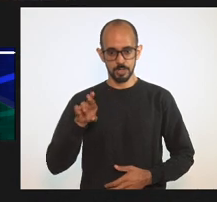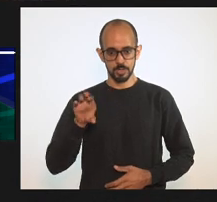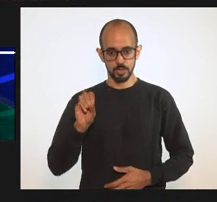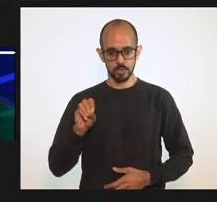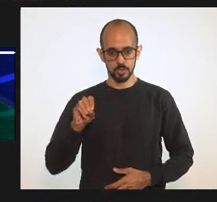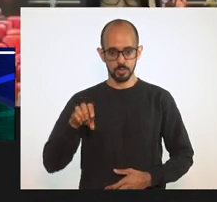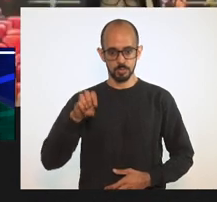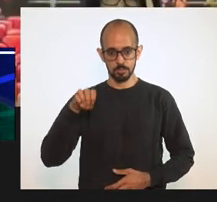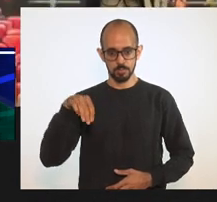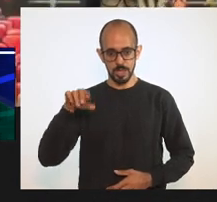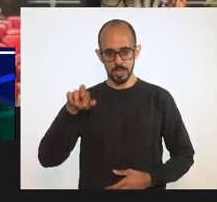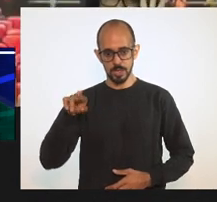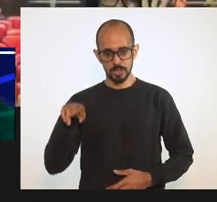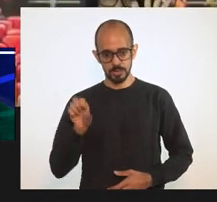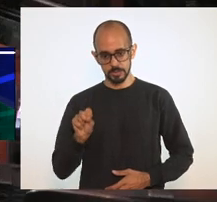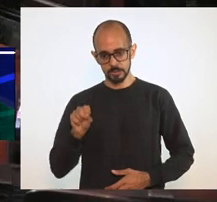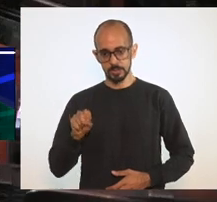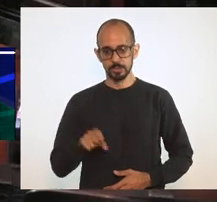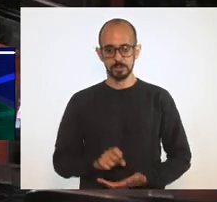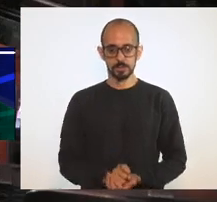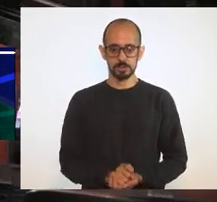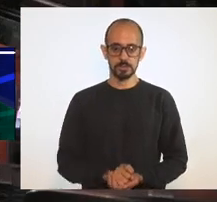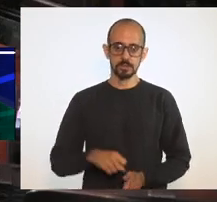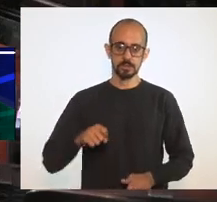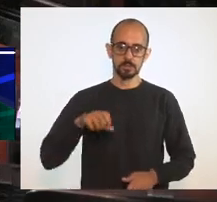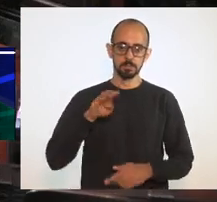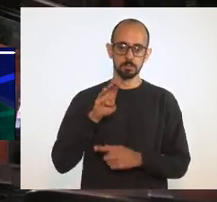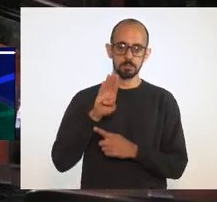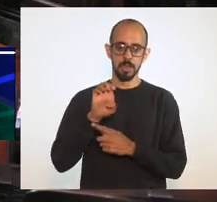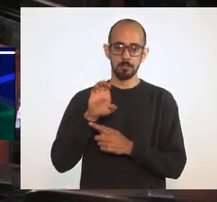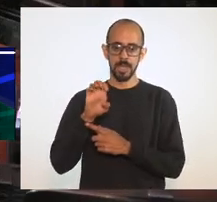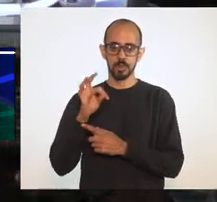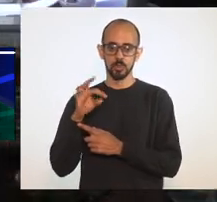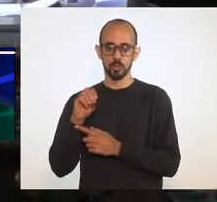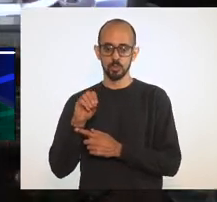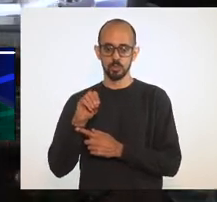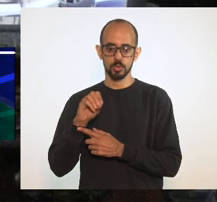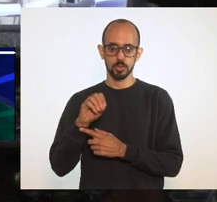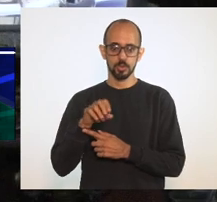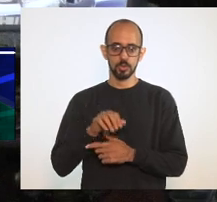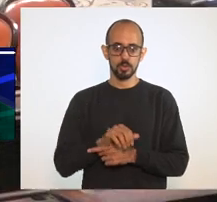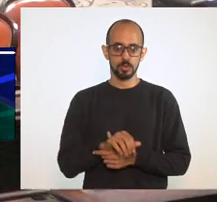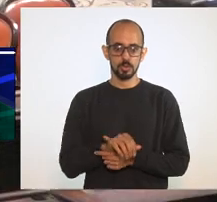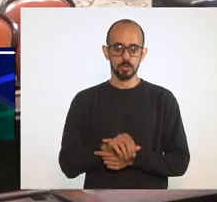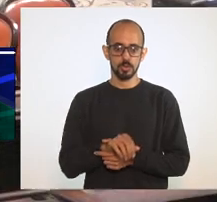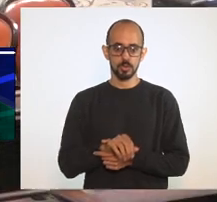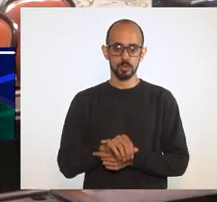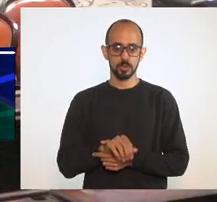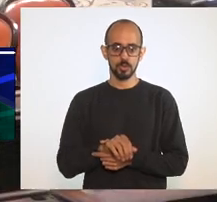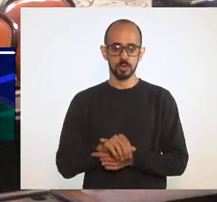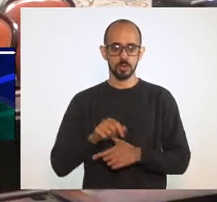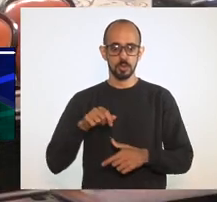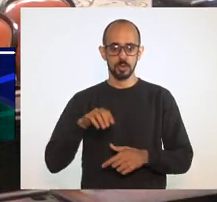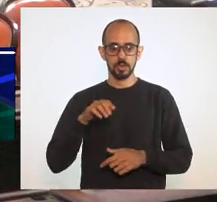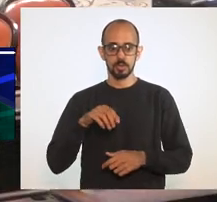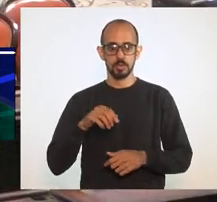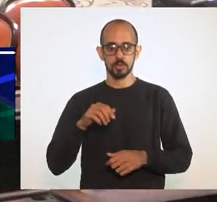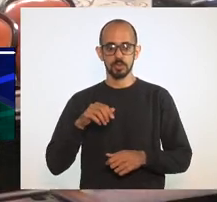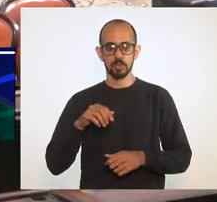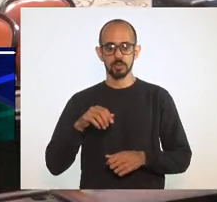Luiz Paulo, Eliomar, Mônica, Bebeto, Alexandre Knoploch, Rosane, Carlos Mink,